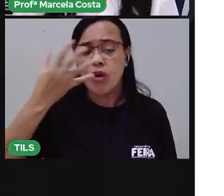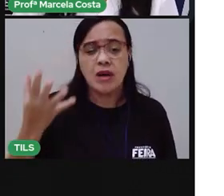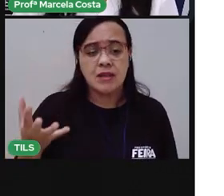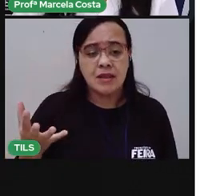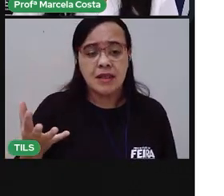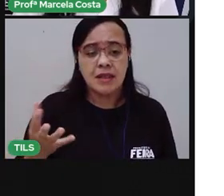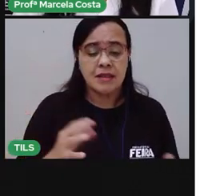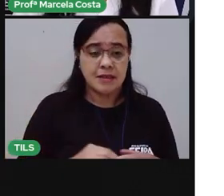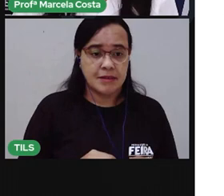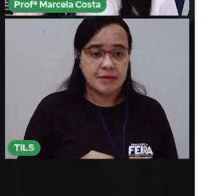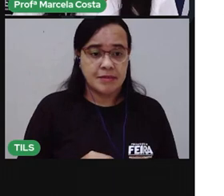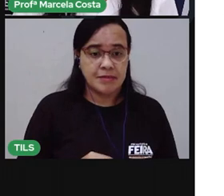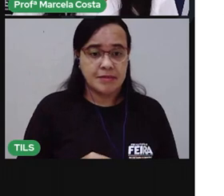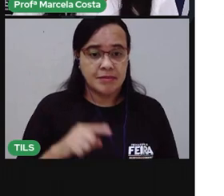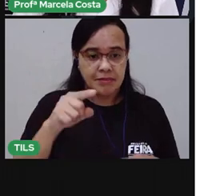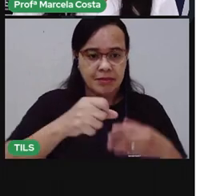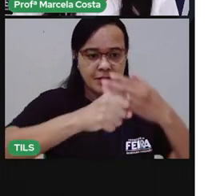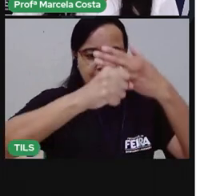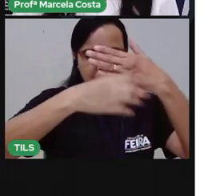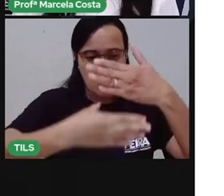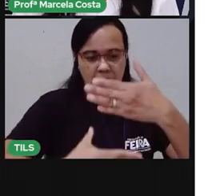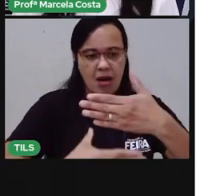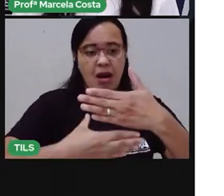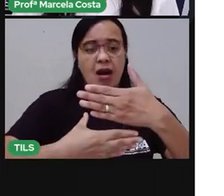me coloca aí no chat